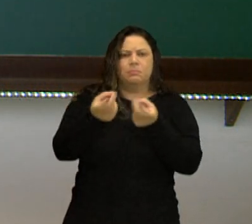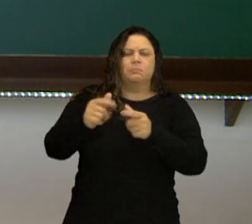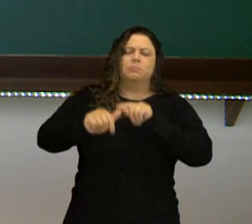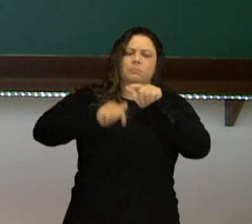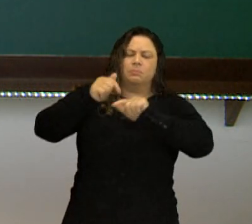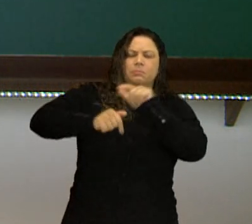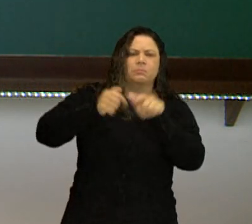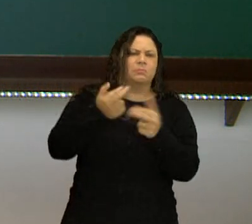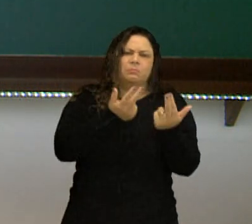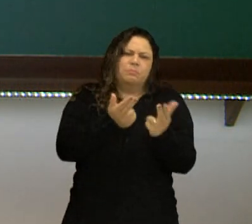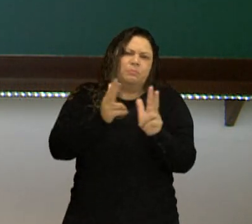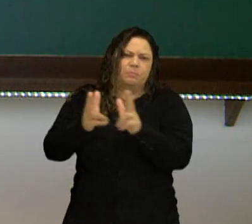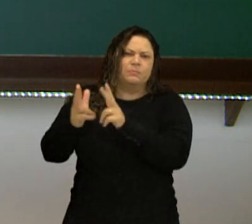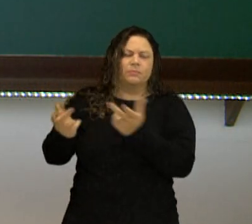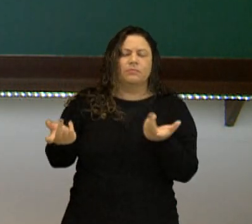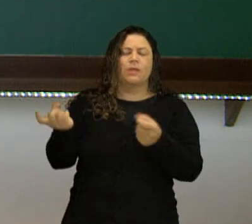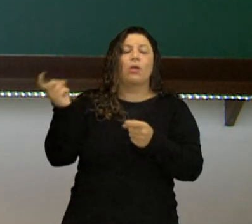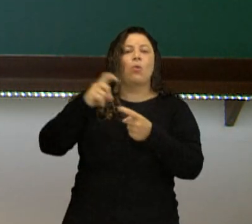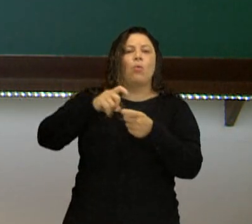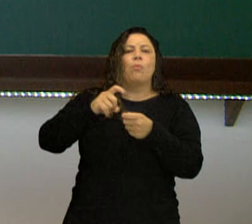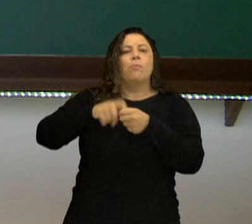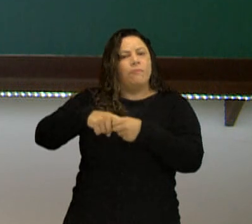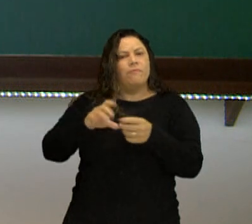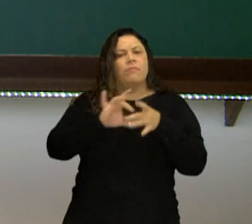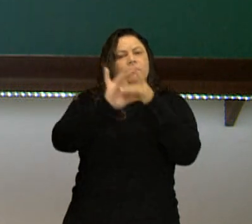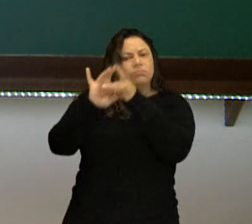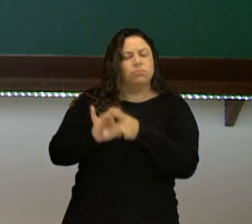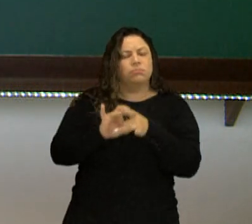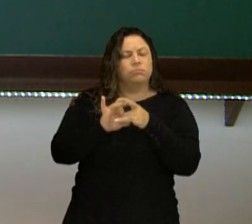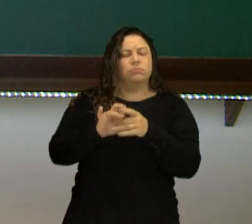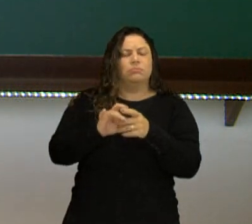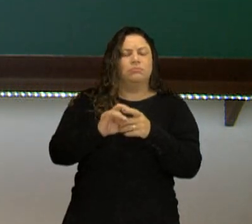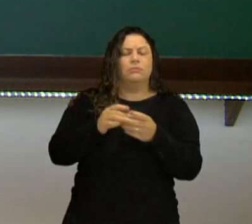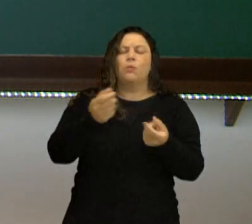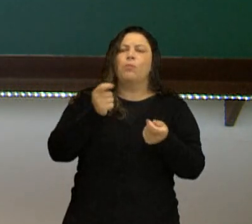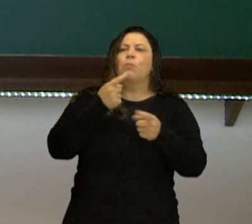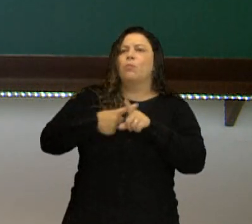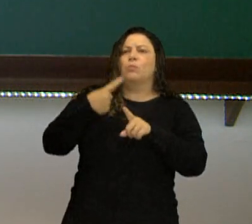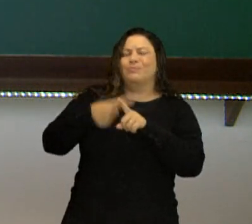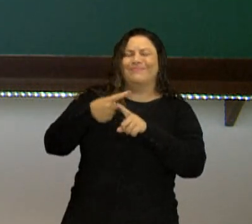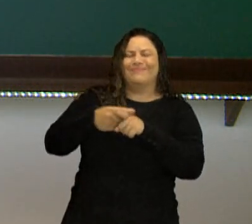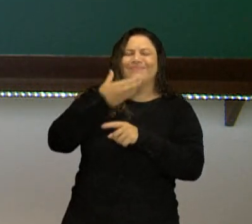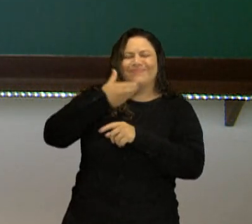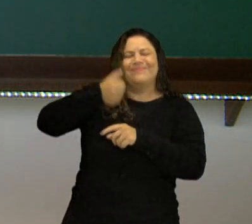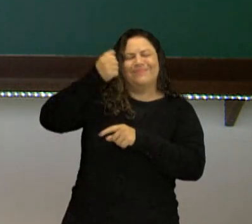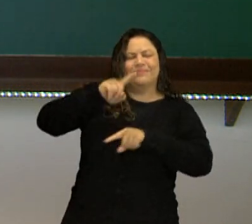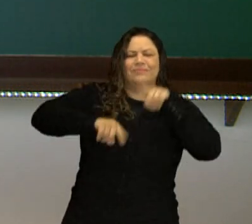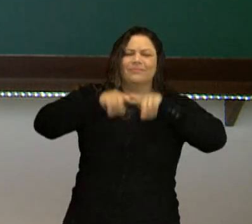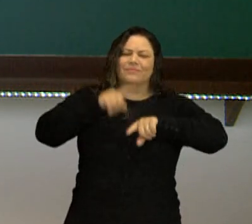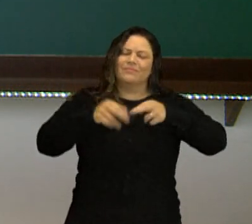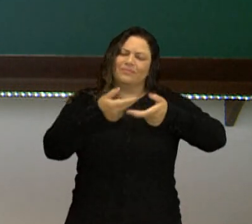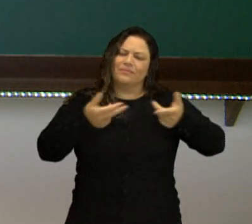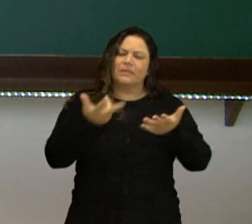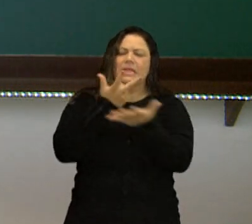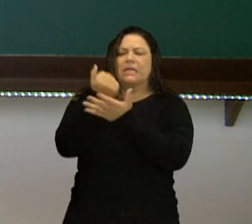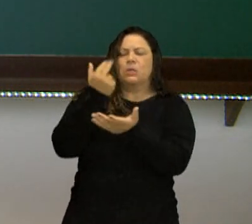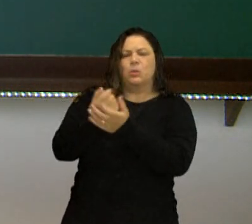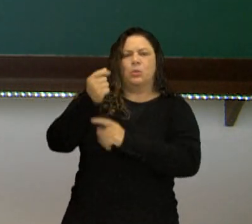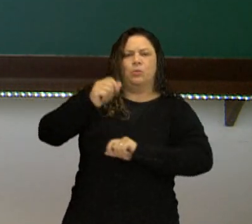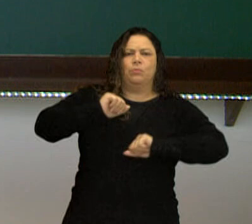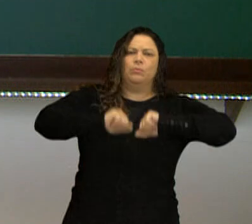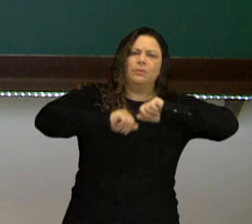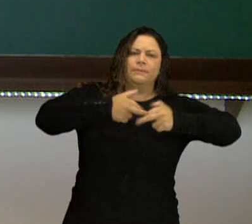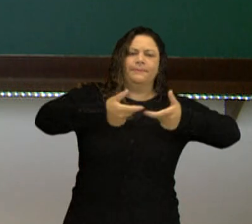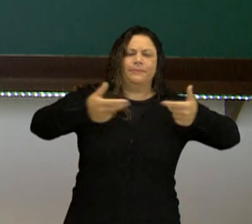com esse objetivo de garantir melhores condições de negociação, de compra de matéria-prima, de produção, de troca